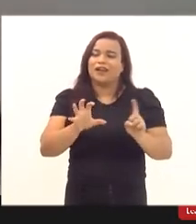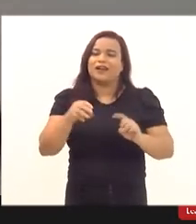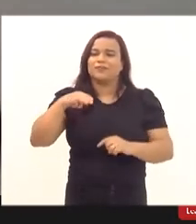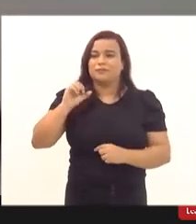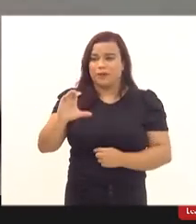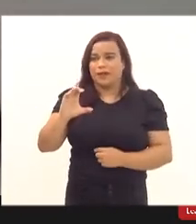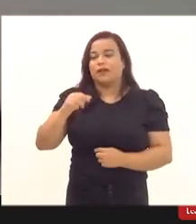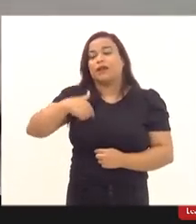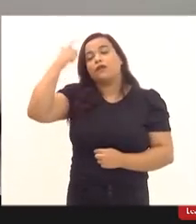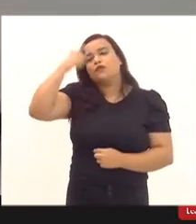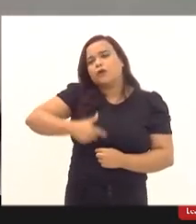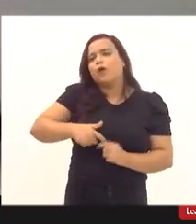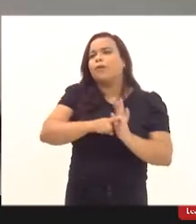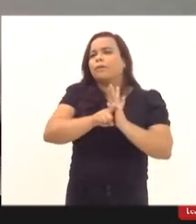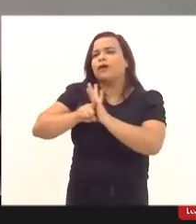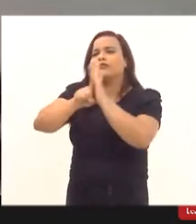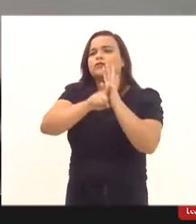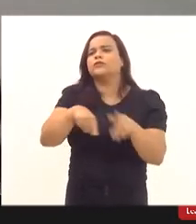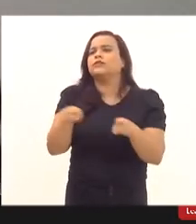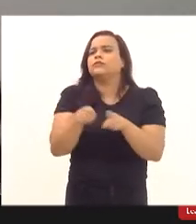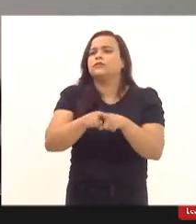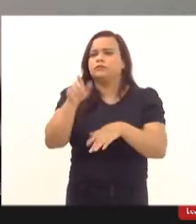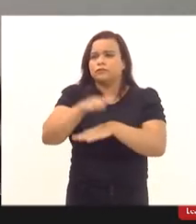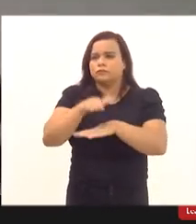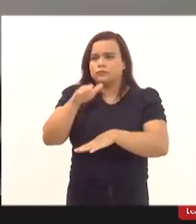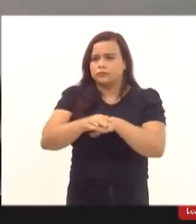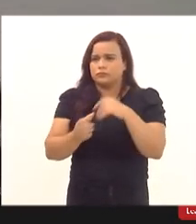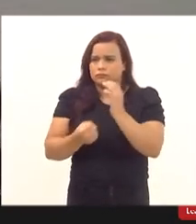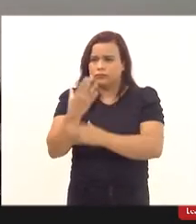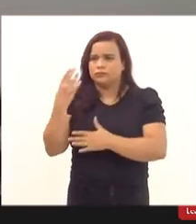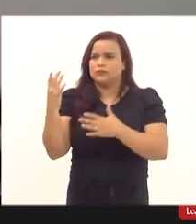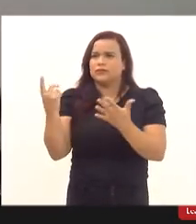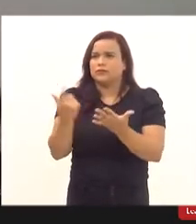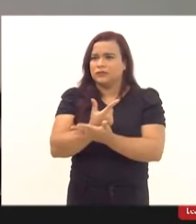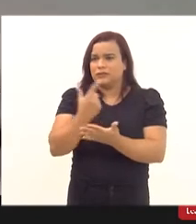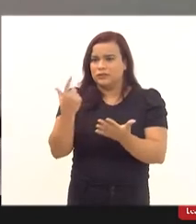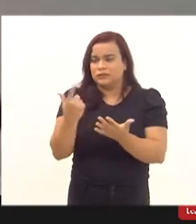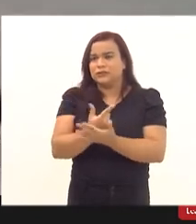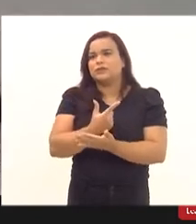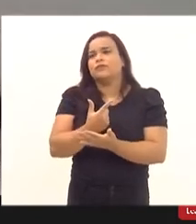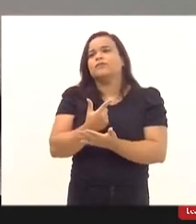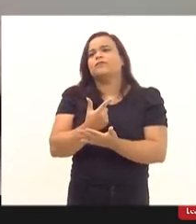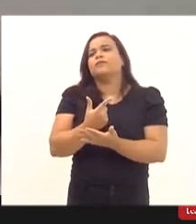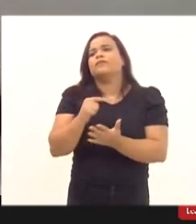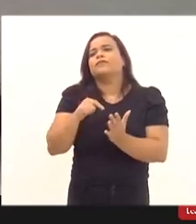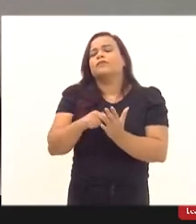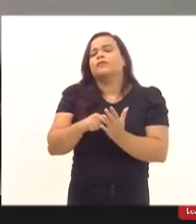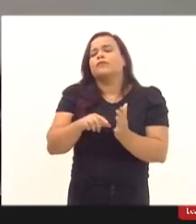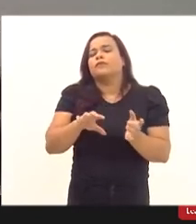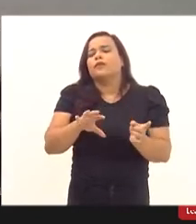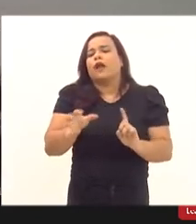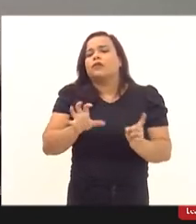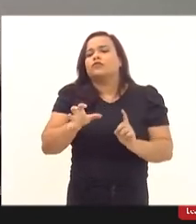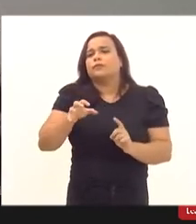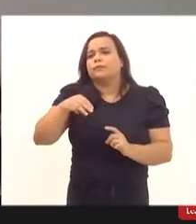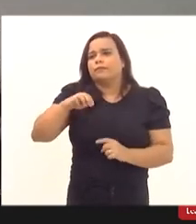pesquisadora né E como autora dos livros eram sabe né que não se de um sonho e